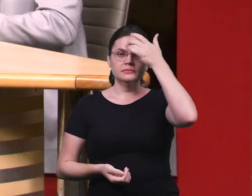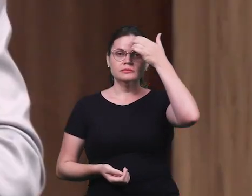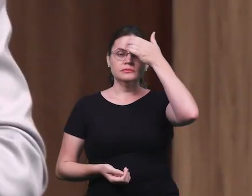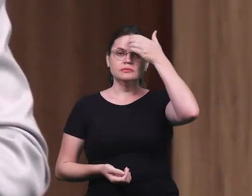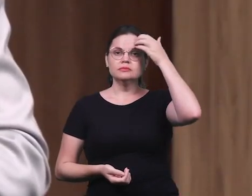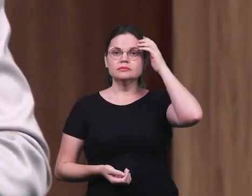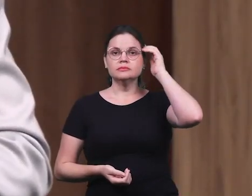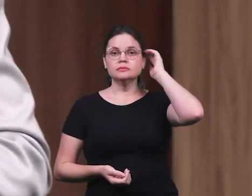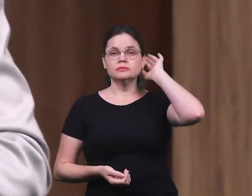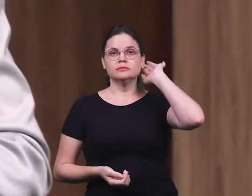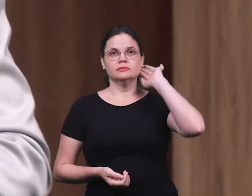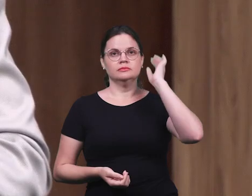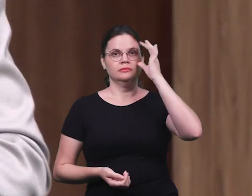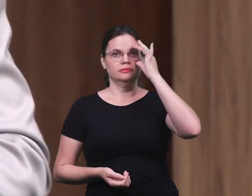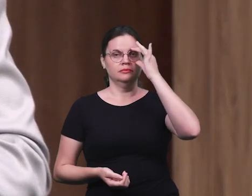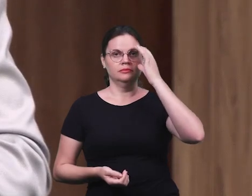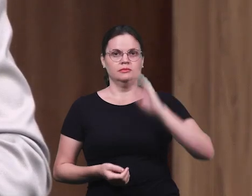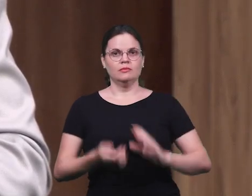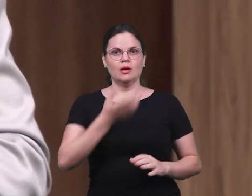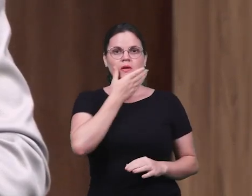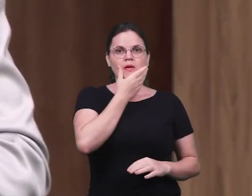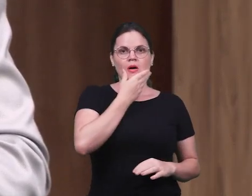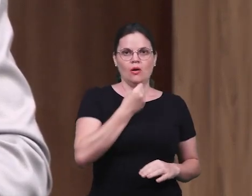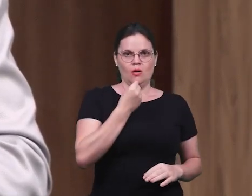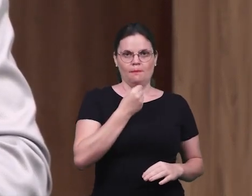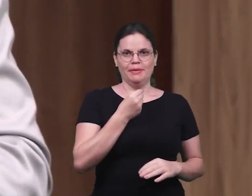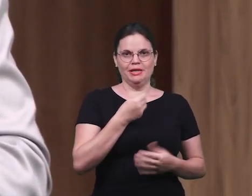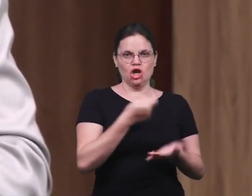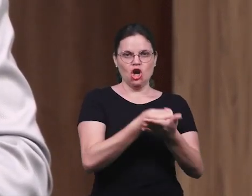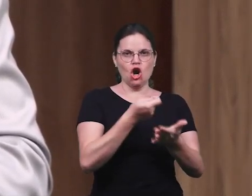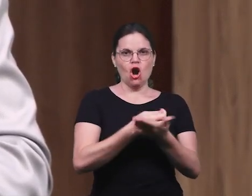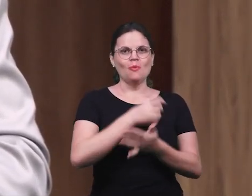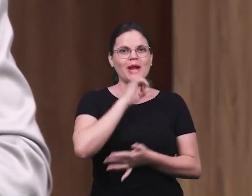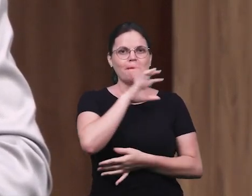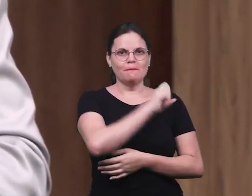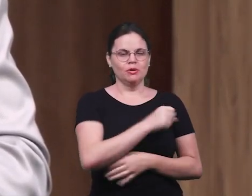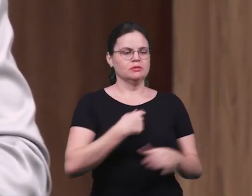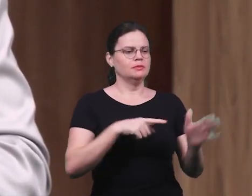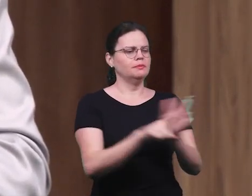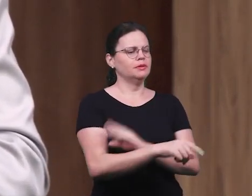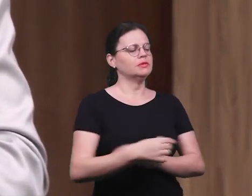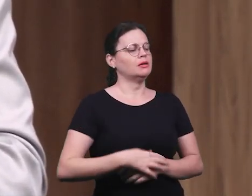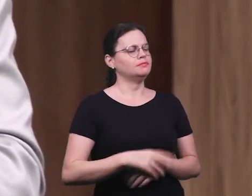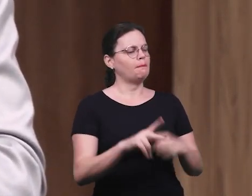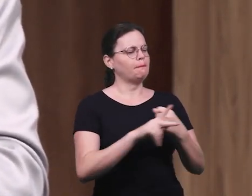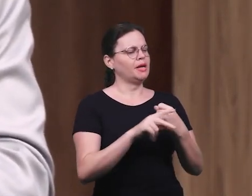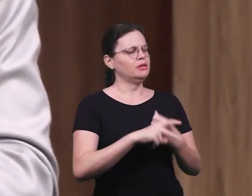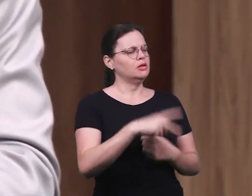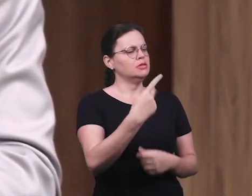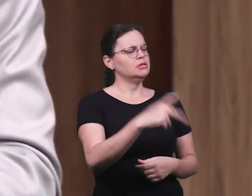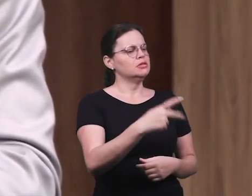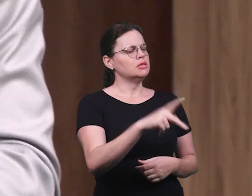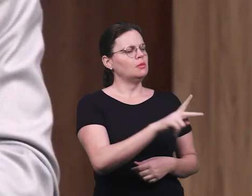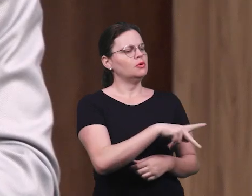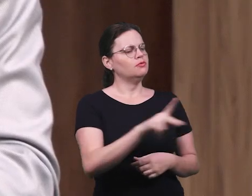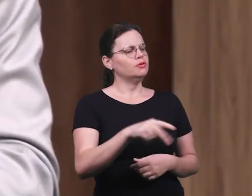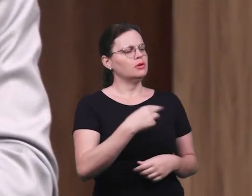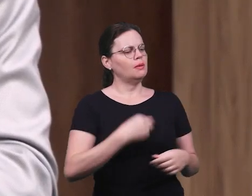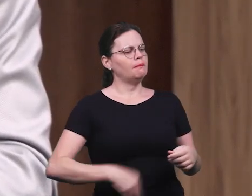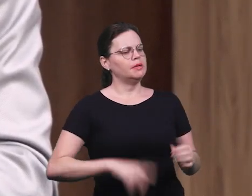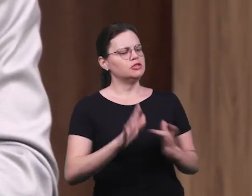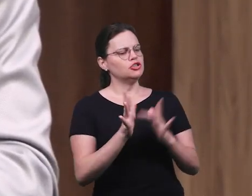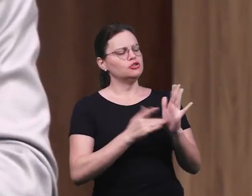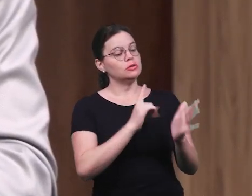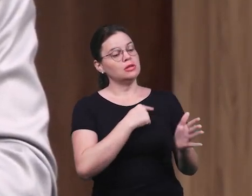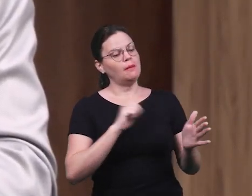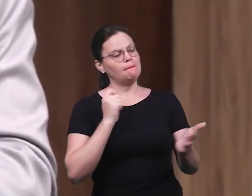os cobradores de impostos chegaram assim: Pedro, o teu mestre paga impostos? E diz o texto que Jesus estava na casa,